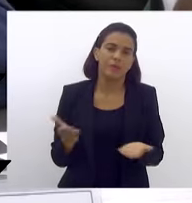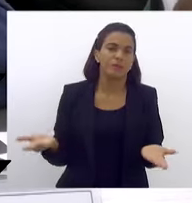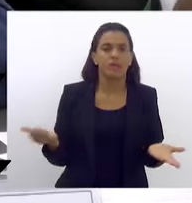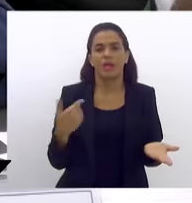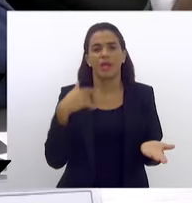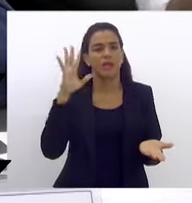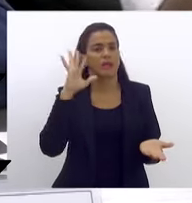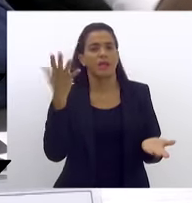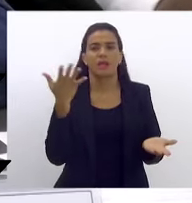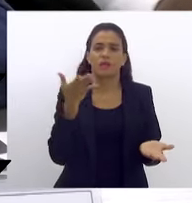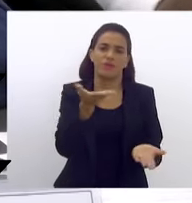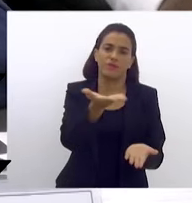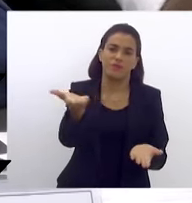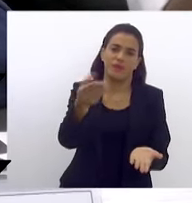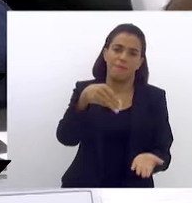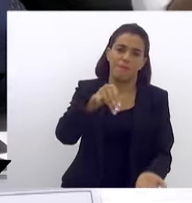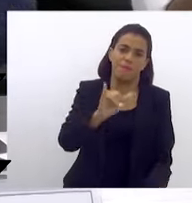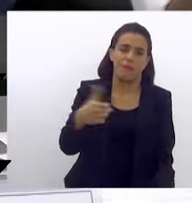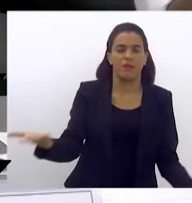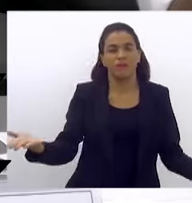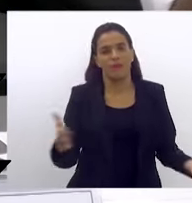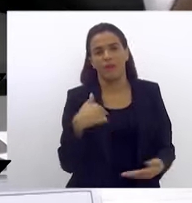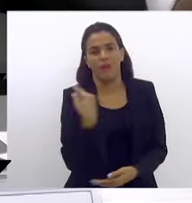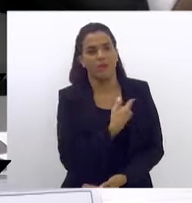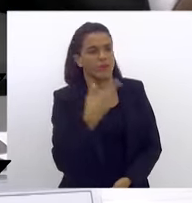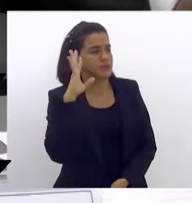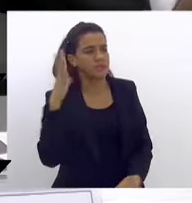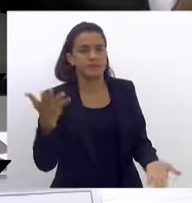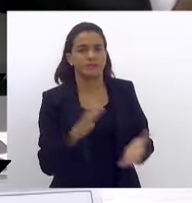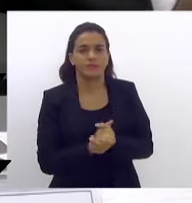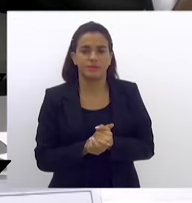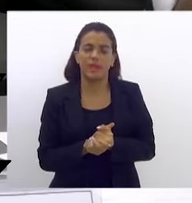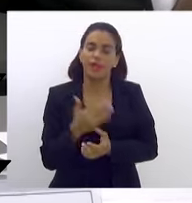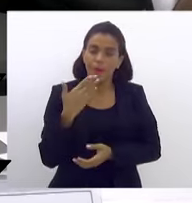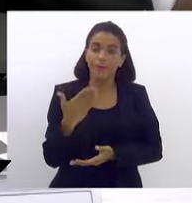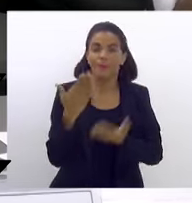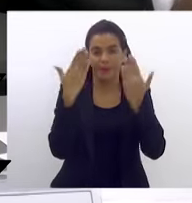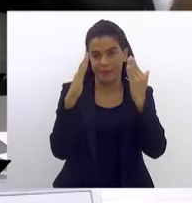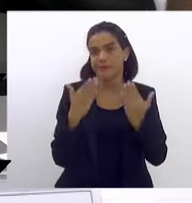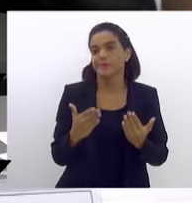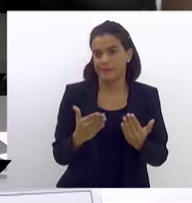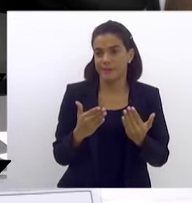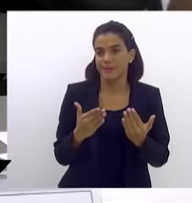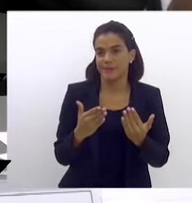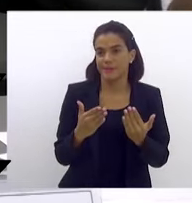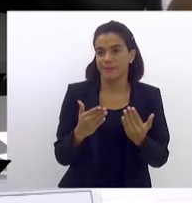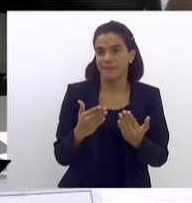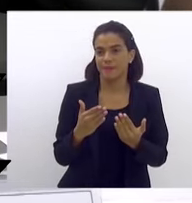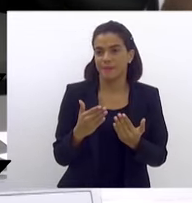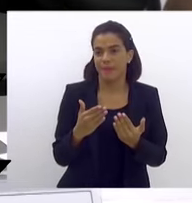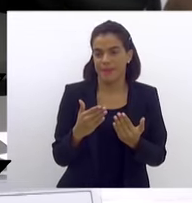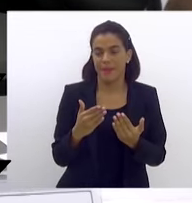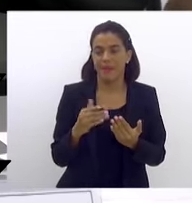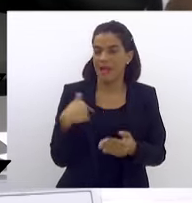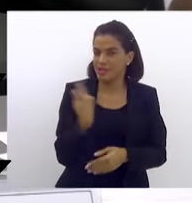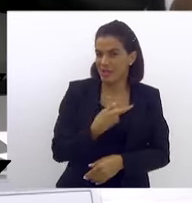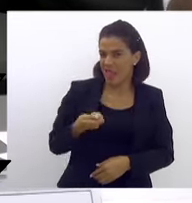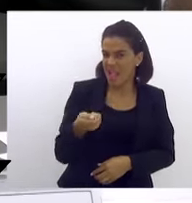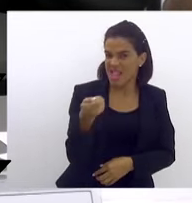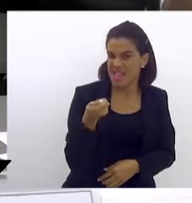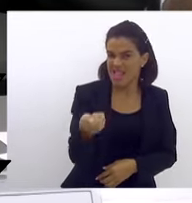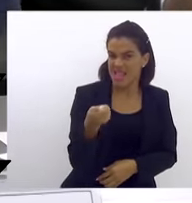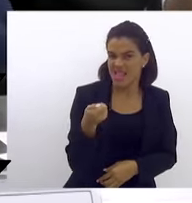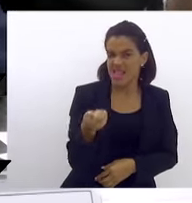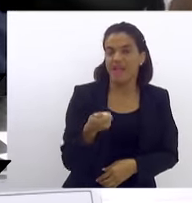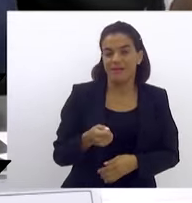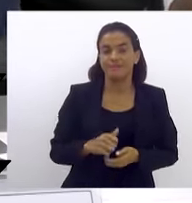decidir é você não somos nós Pô eu peço Vista Vista contiva pede Vista eu peço vista e e peço